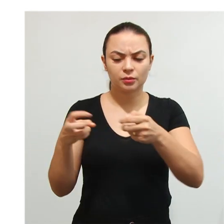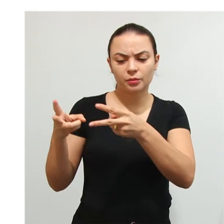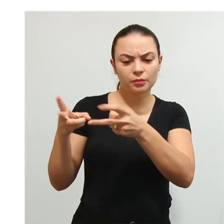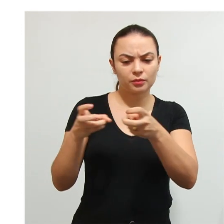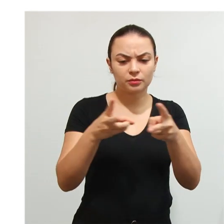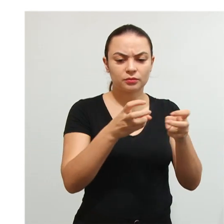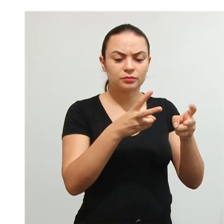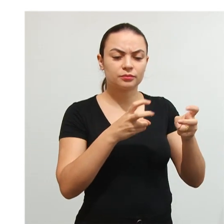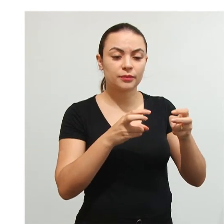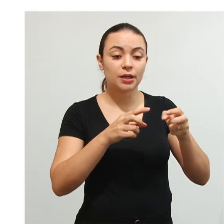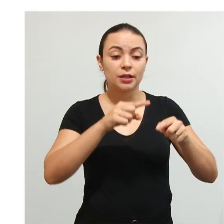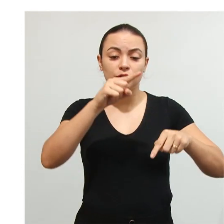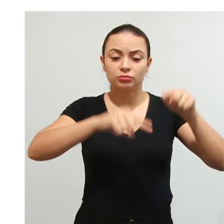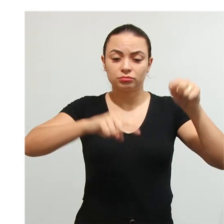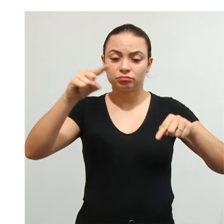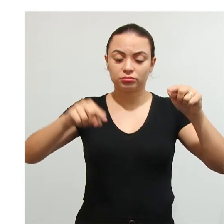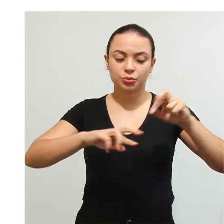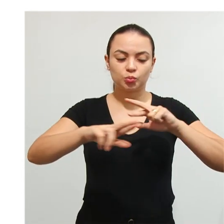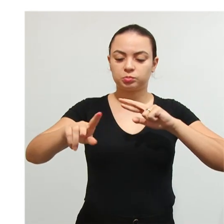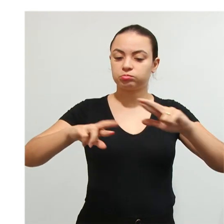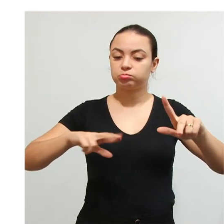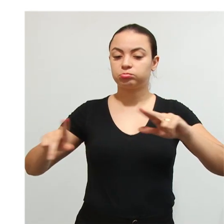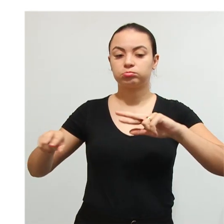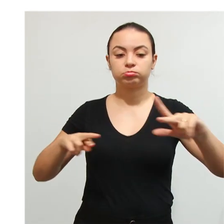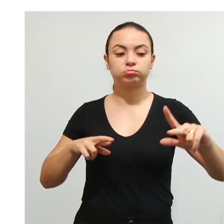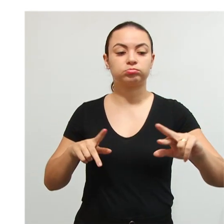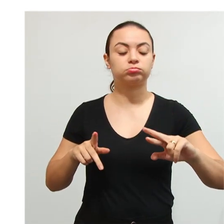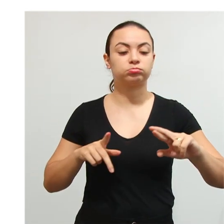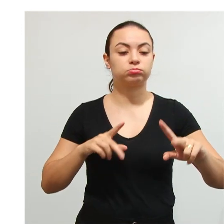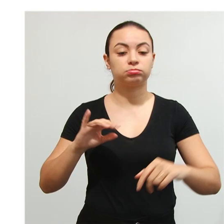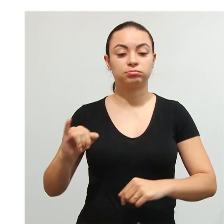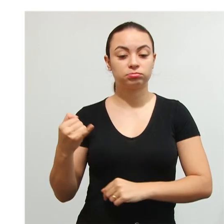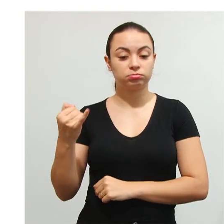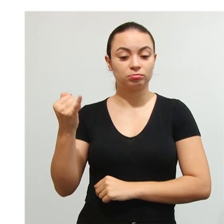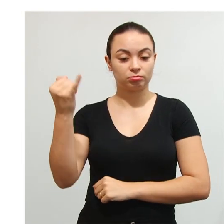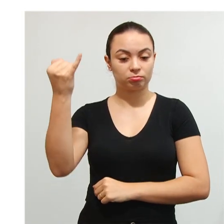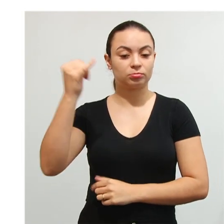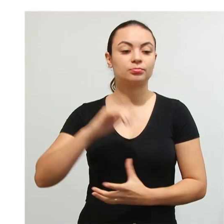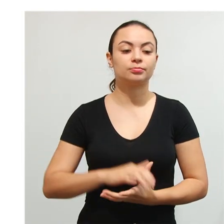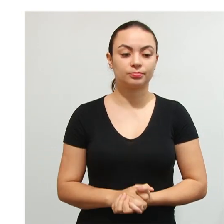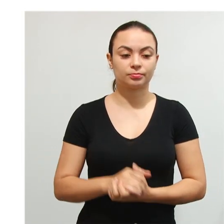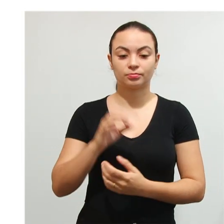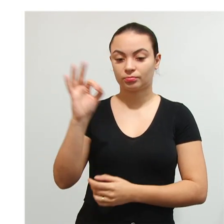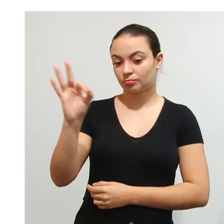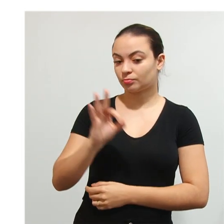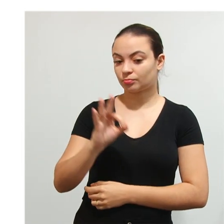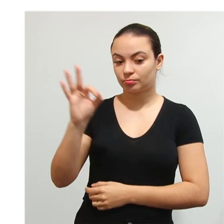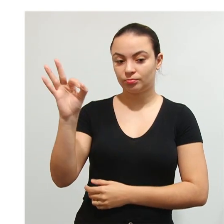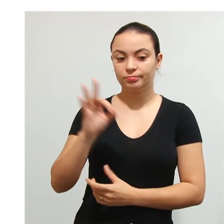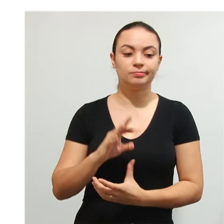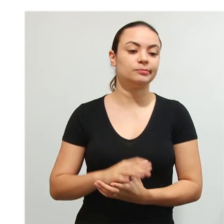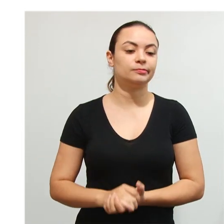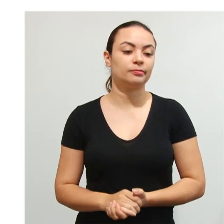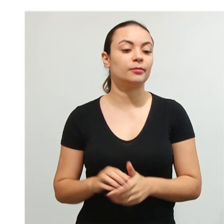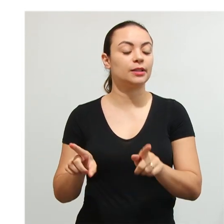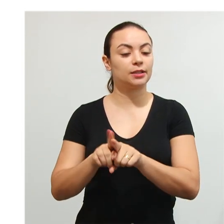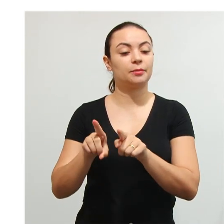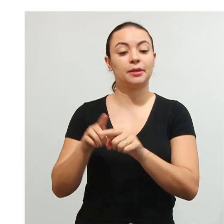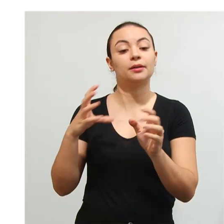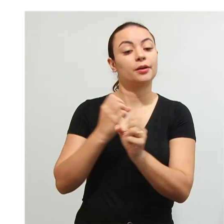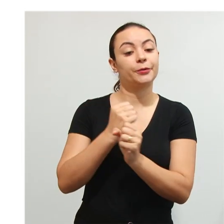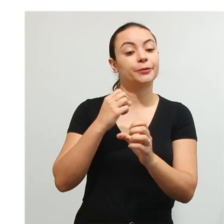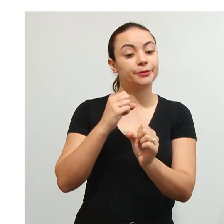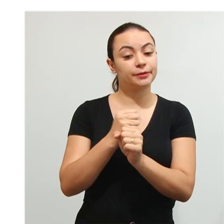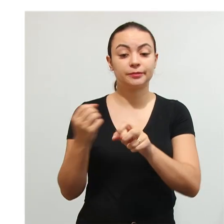calcular taxas de juros equivalentes efetivas isso na conversão de taxas por exemplo sair de uma taxa anual para uma